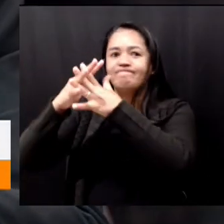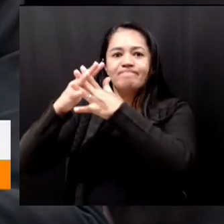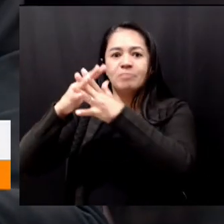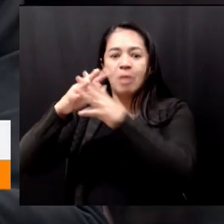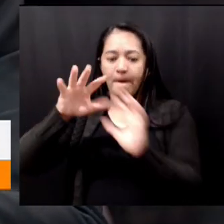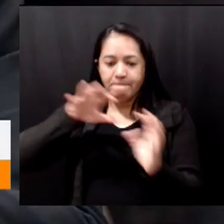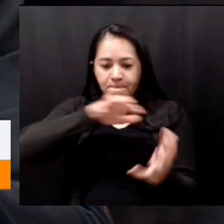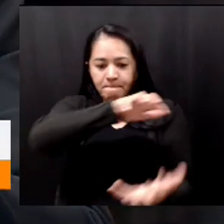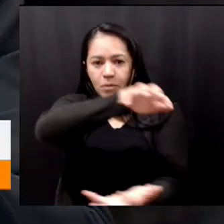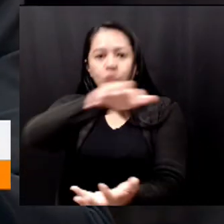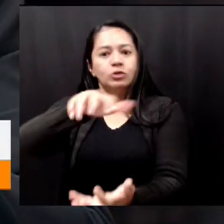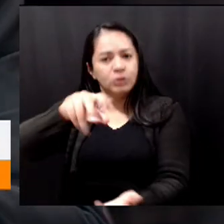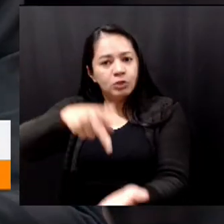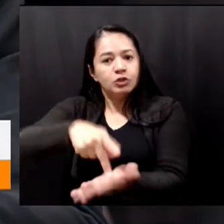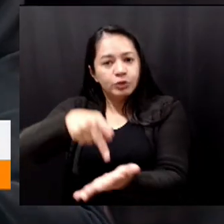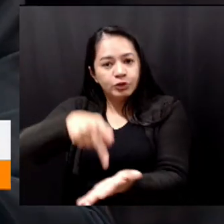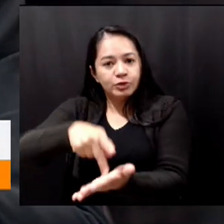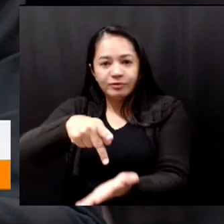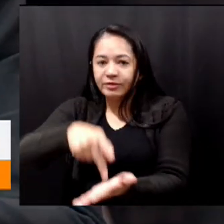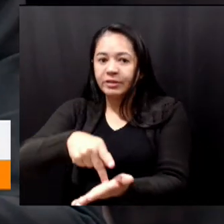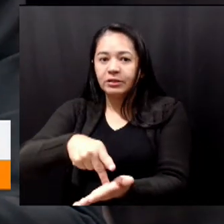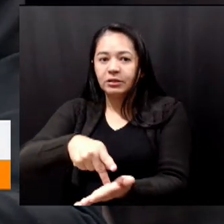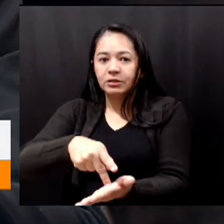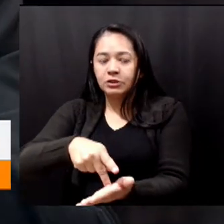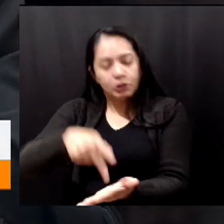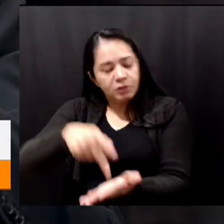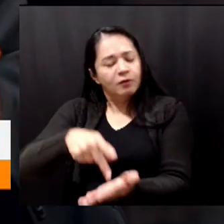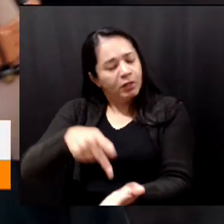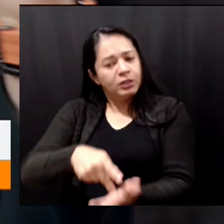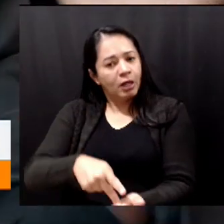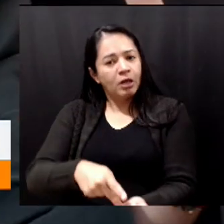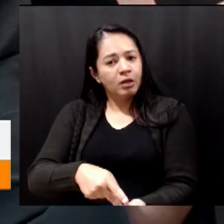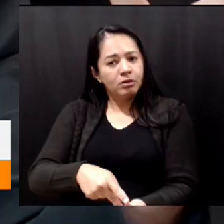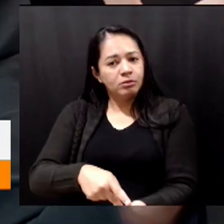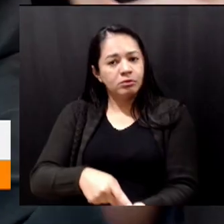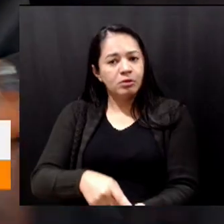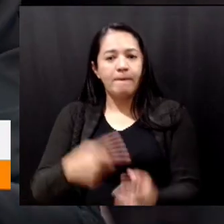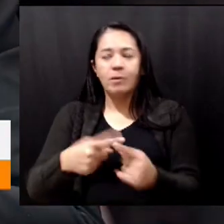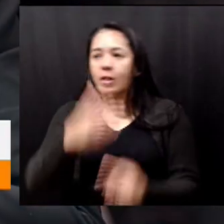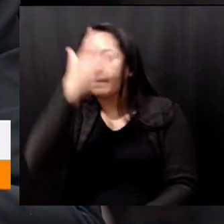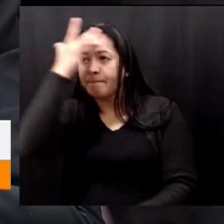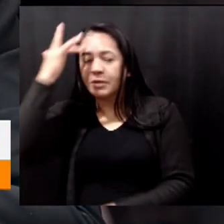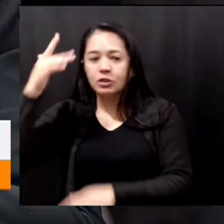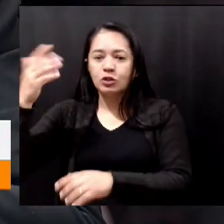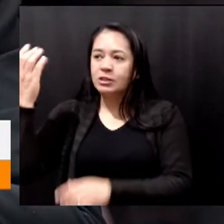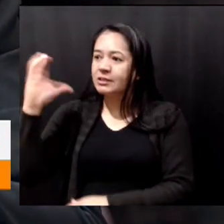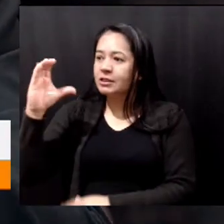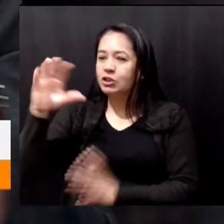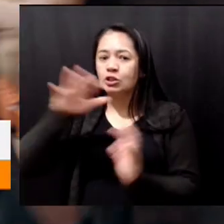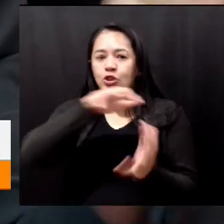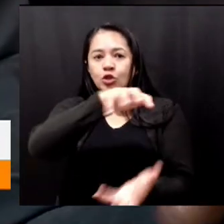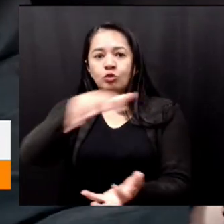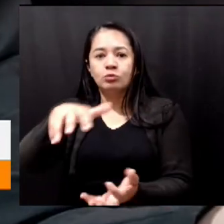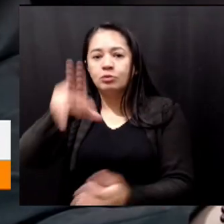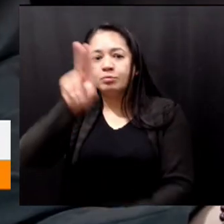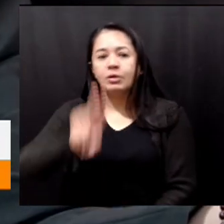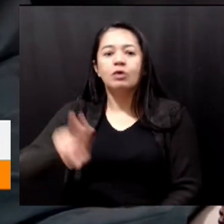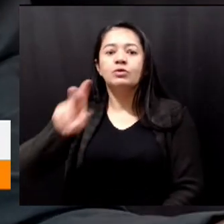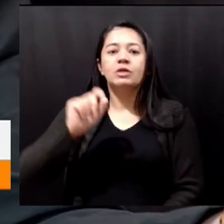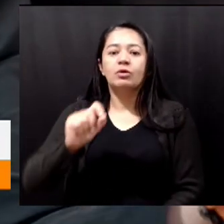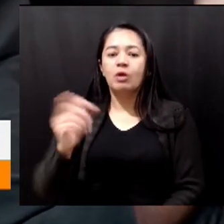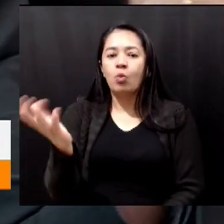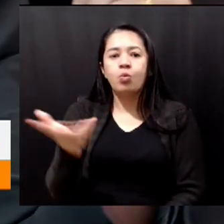No literal, eu estou falando. Vem cientistas do mundo inteiro para utilizar o acelerador de partículas. A